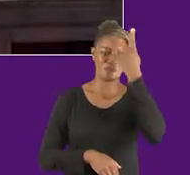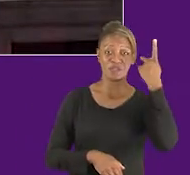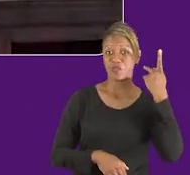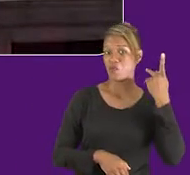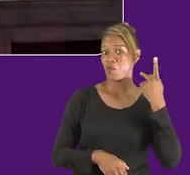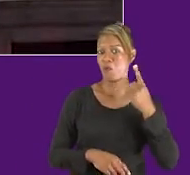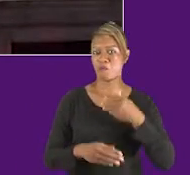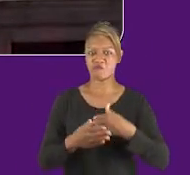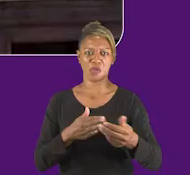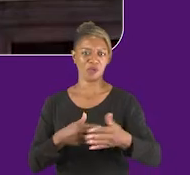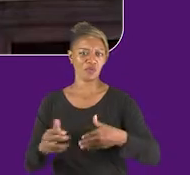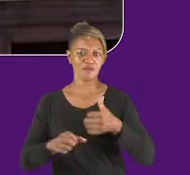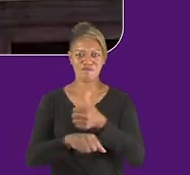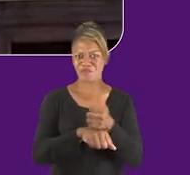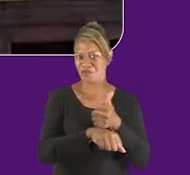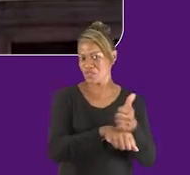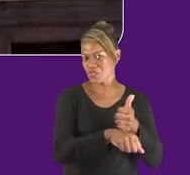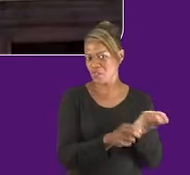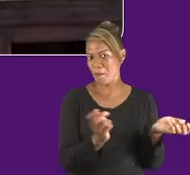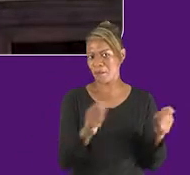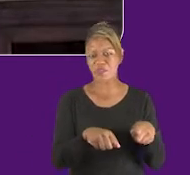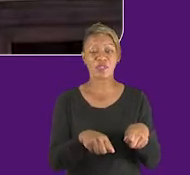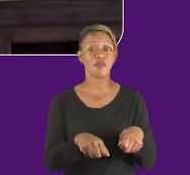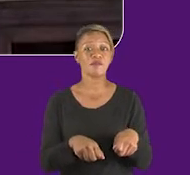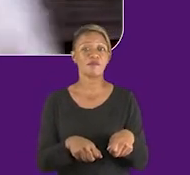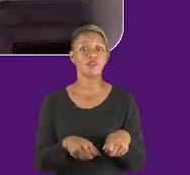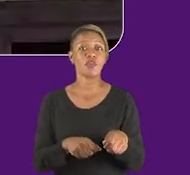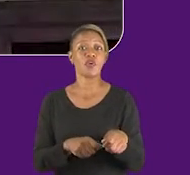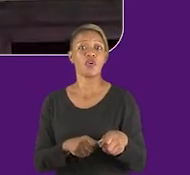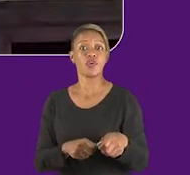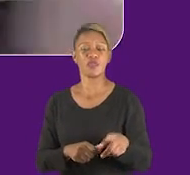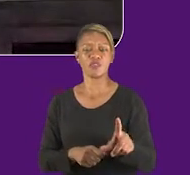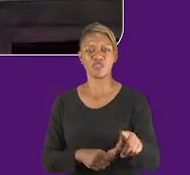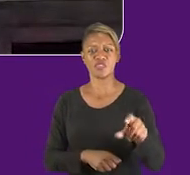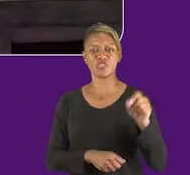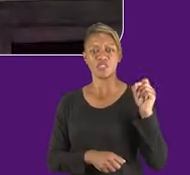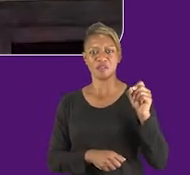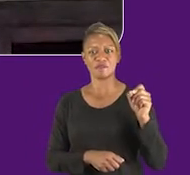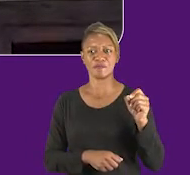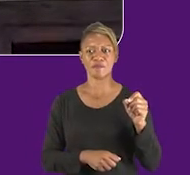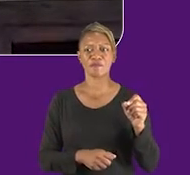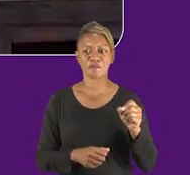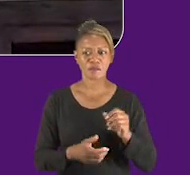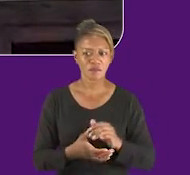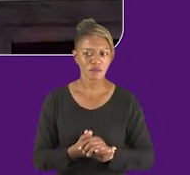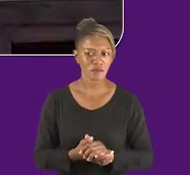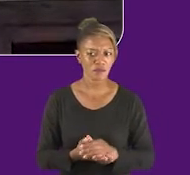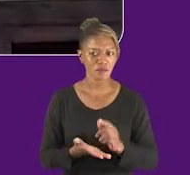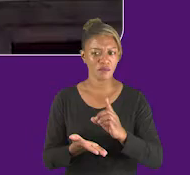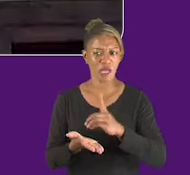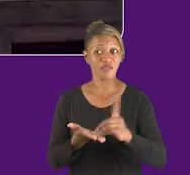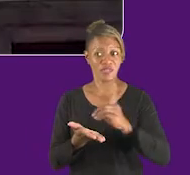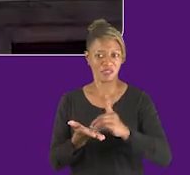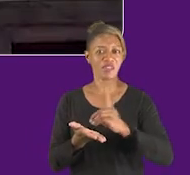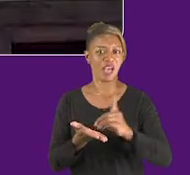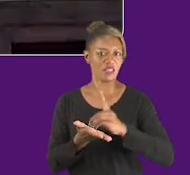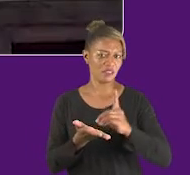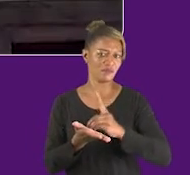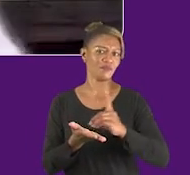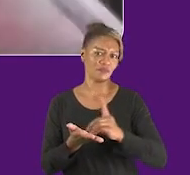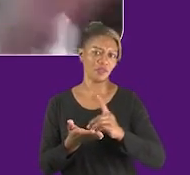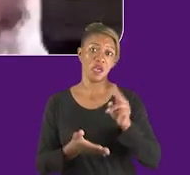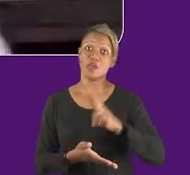design né Tem capacitações de abordagem por exemplo design fink é uma abordagem que a gente utiliza